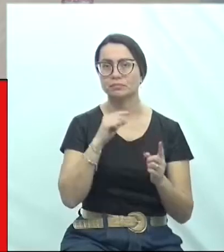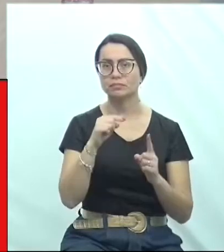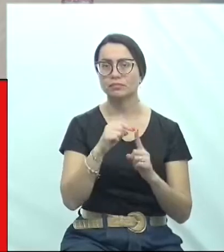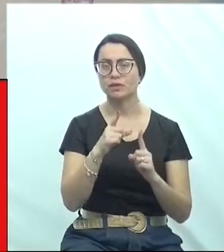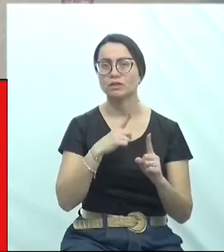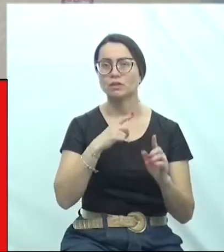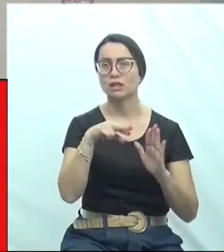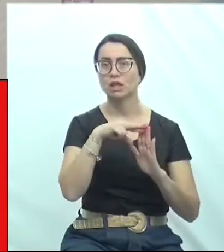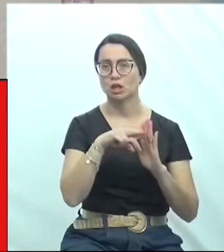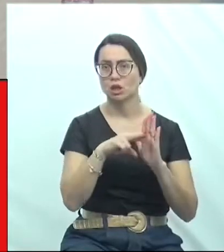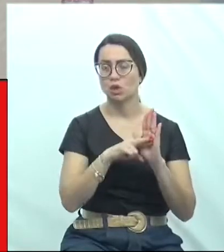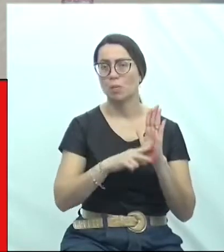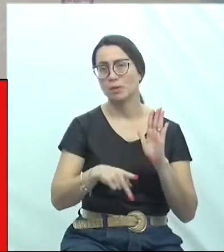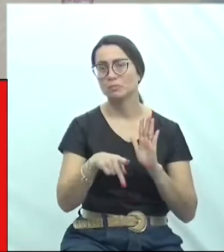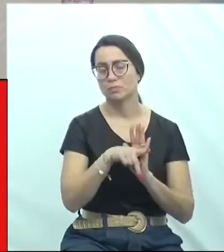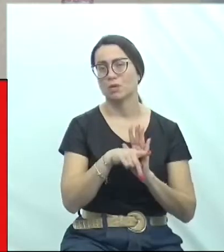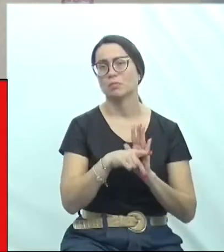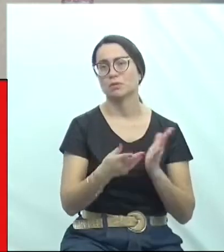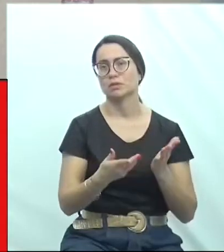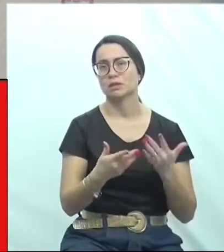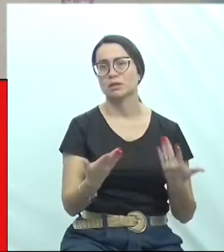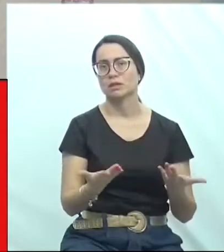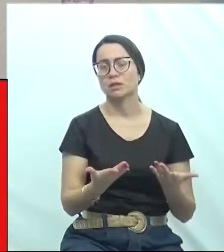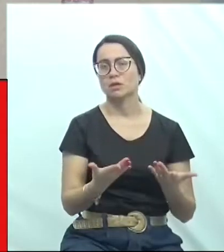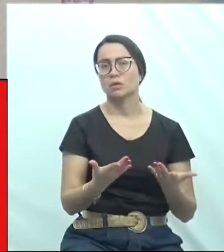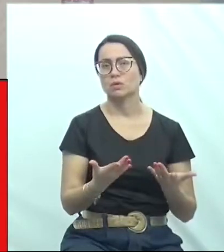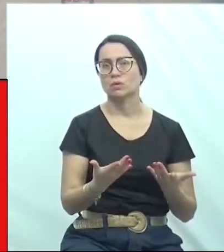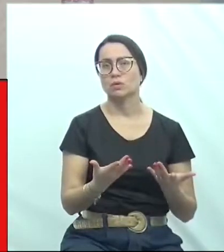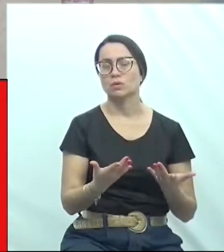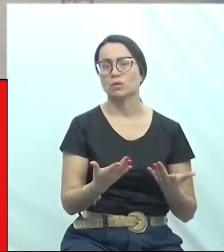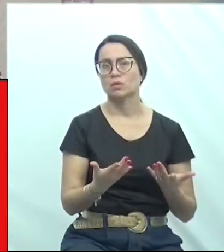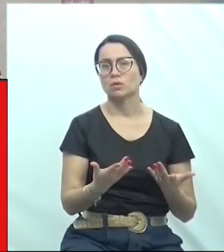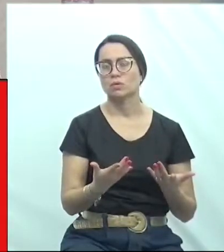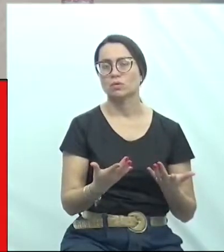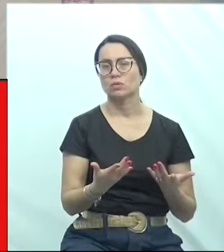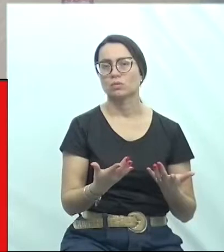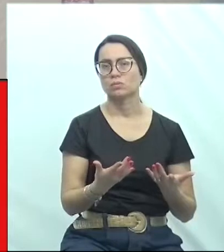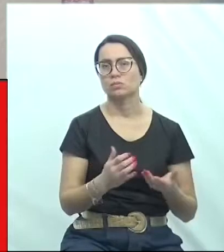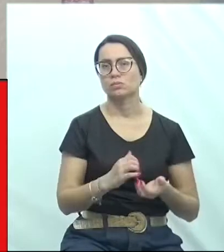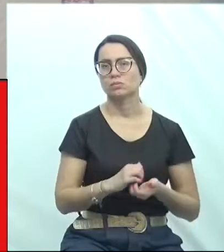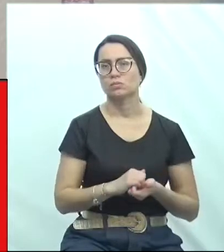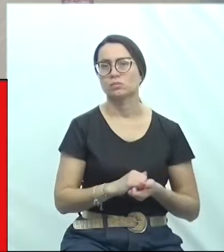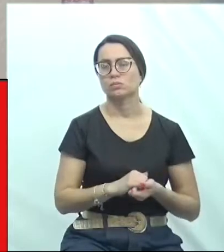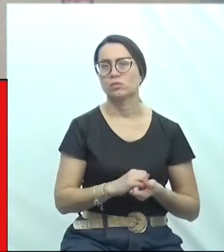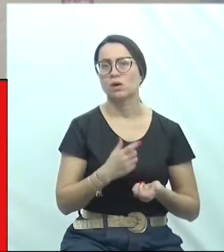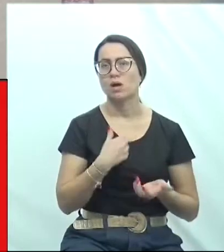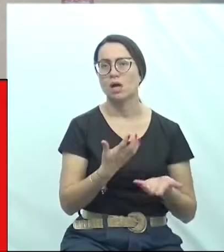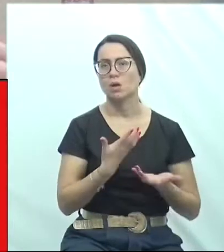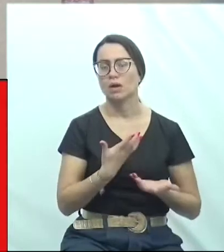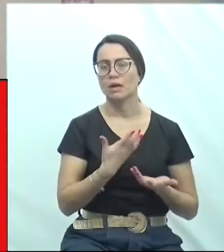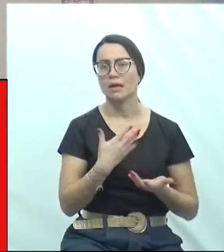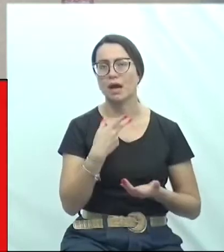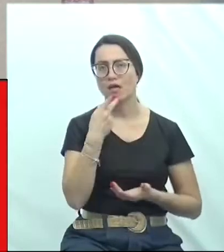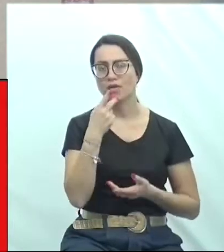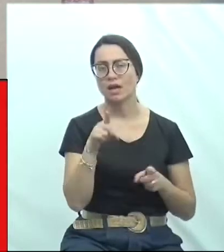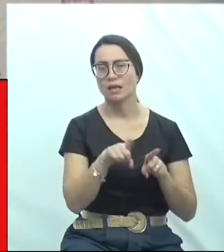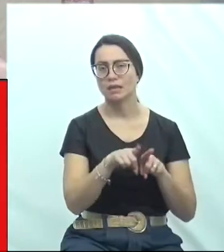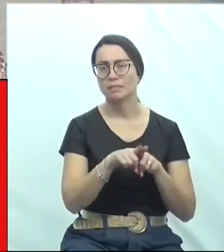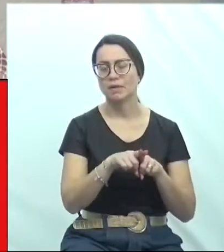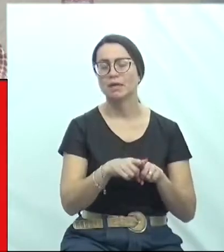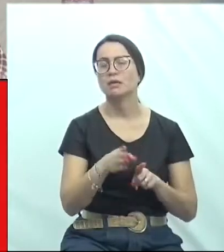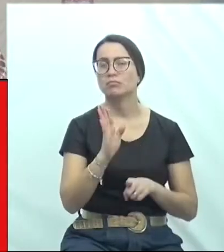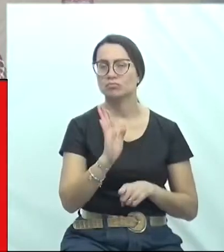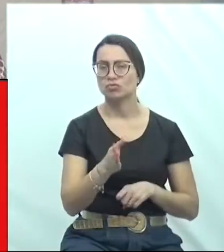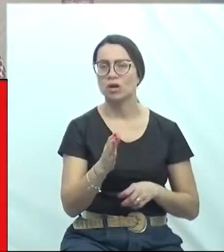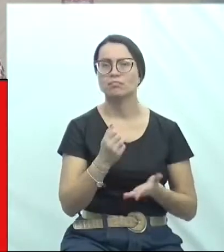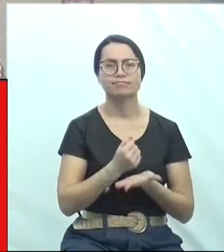poucos regramentos metrológicos, que justamente legitimam as medições de consumo. Gostaria também de falar que essa situação já